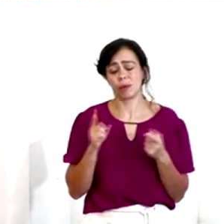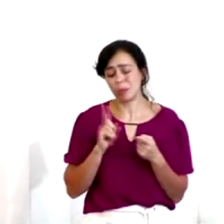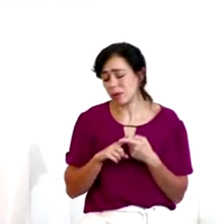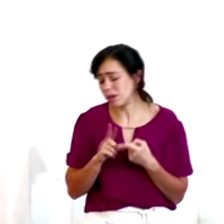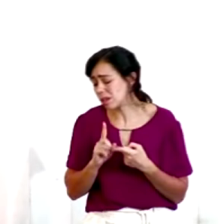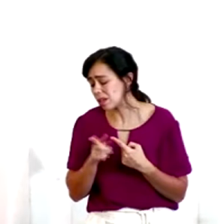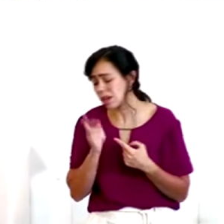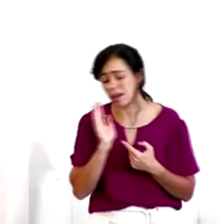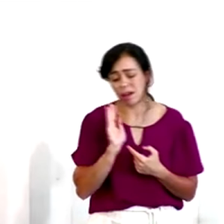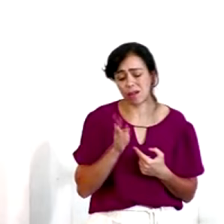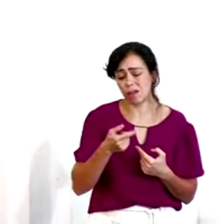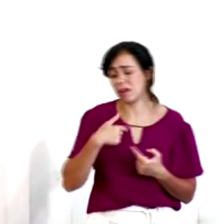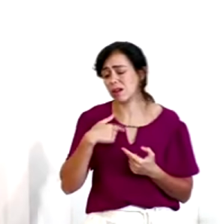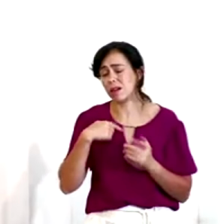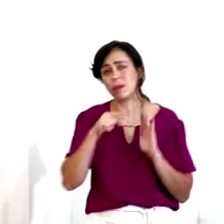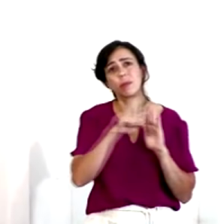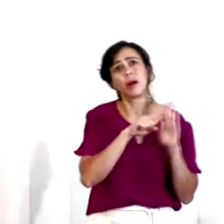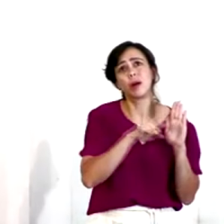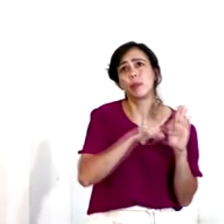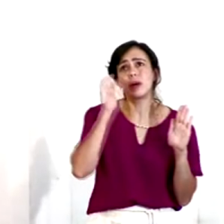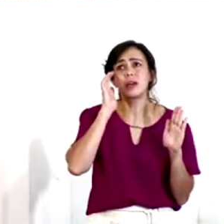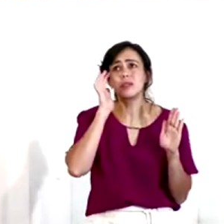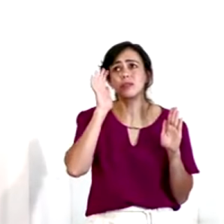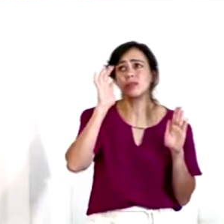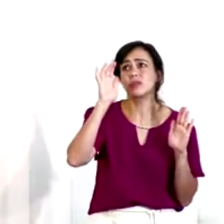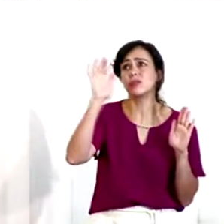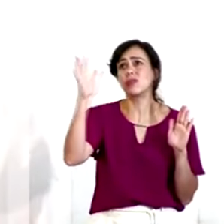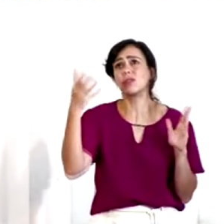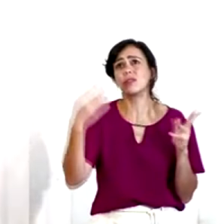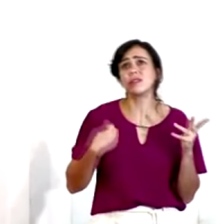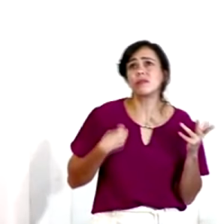planejassem, nutrissem sonhos na vida.